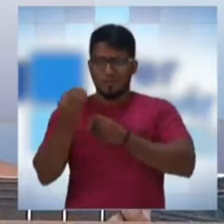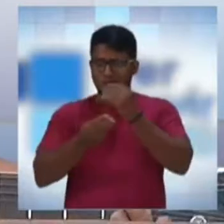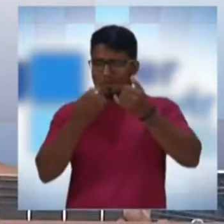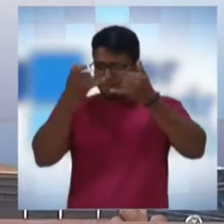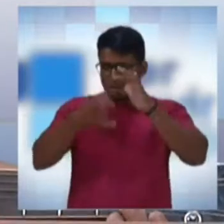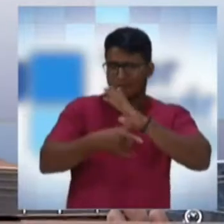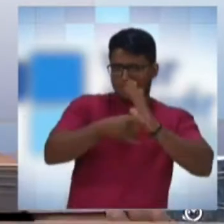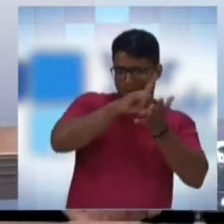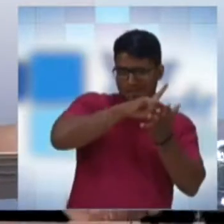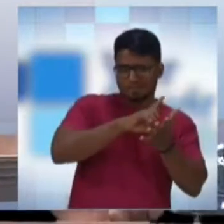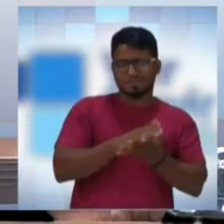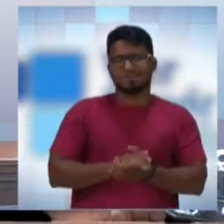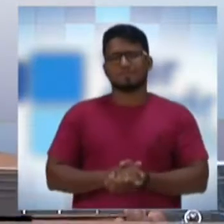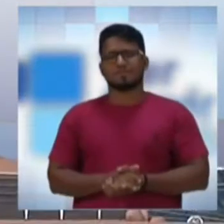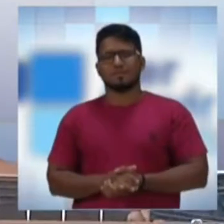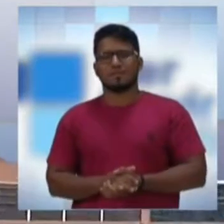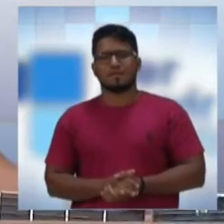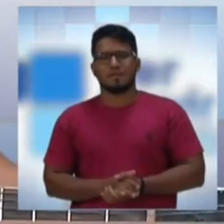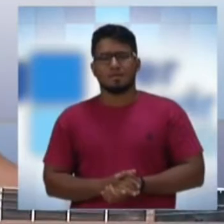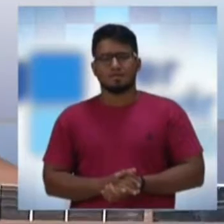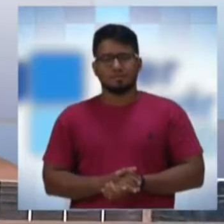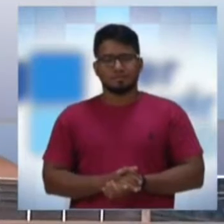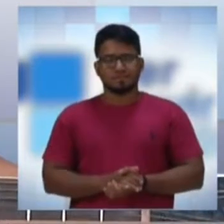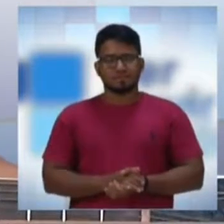não, como eu falei no início do programa,